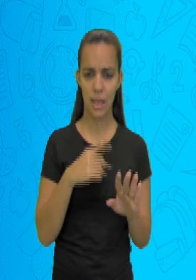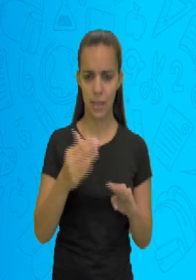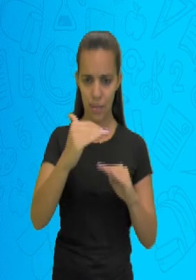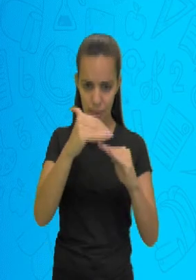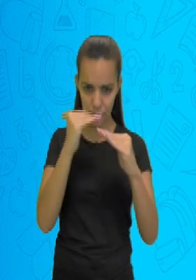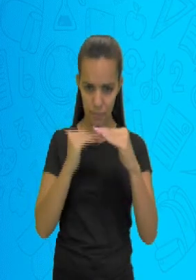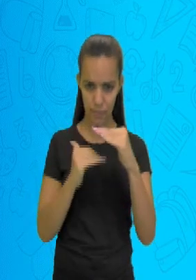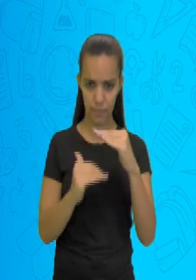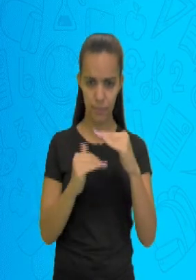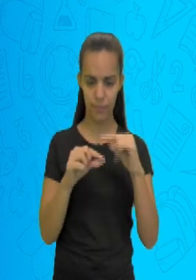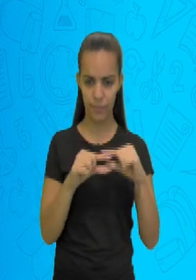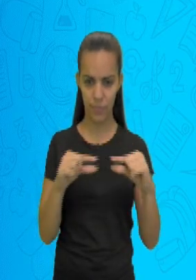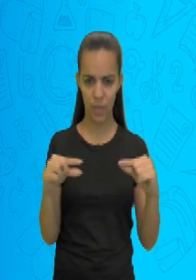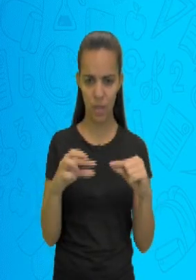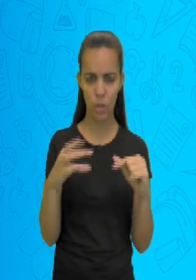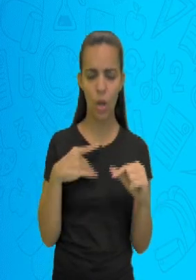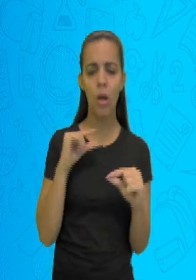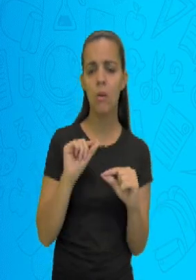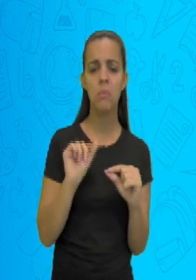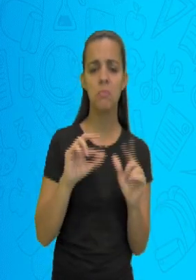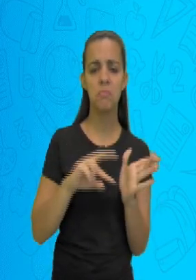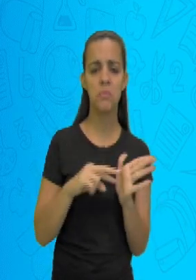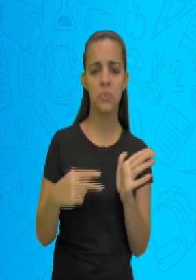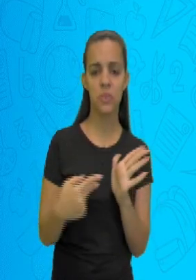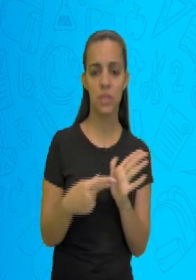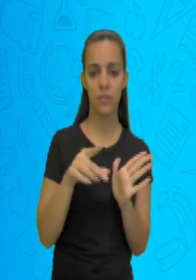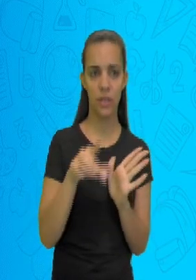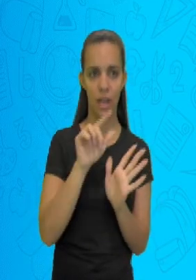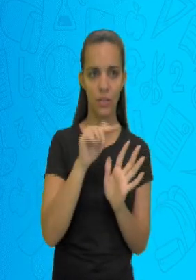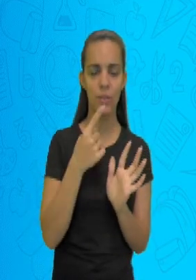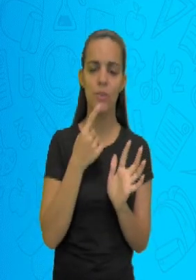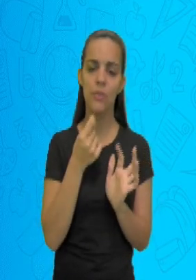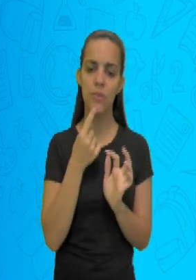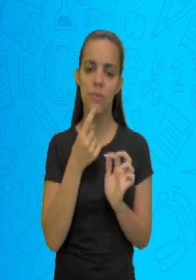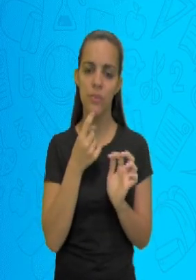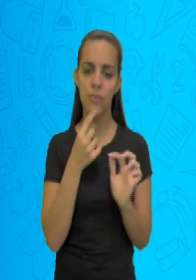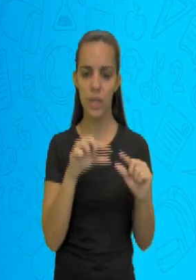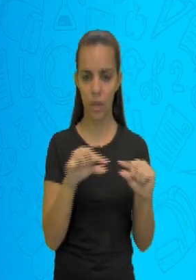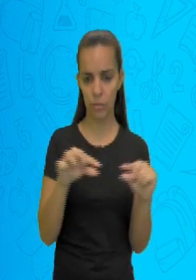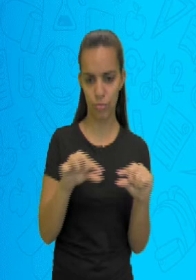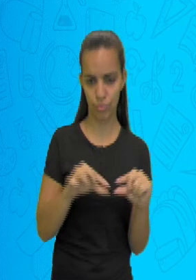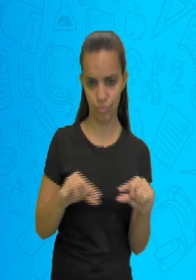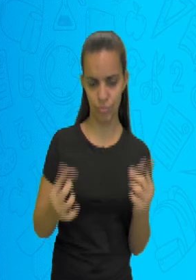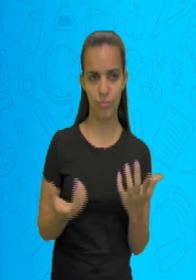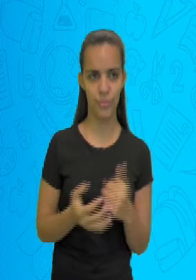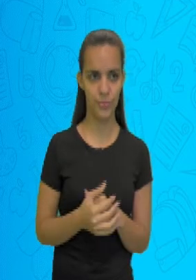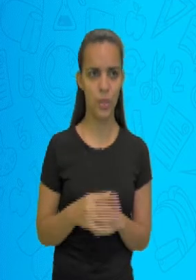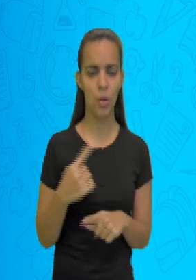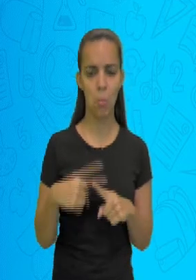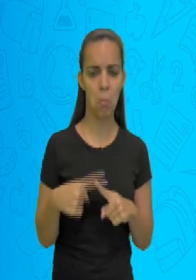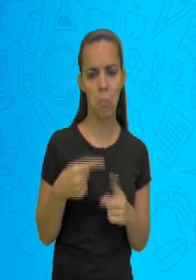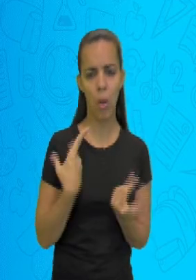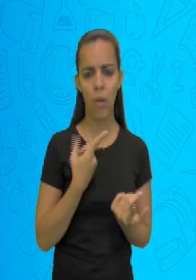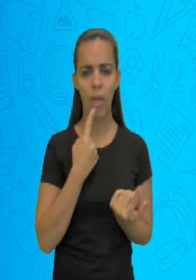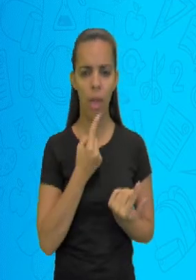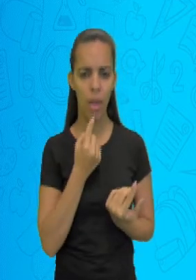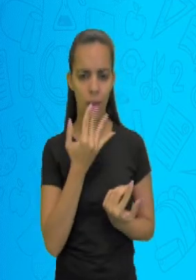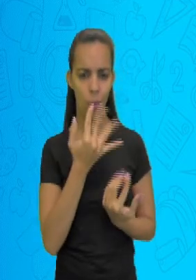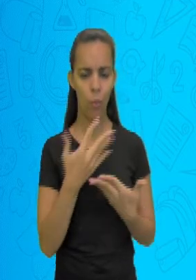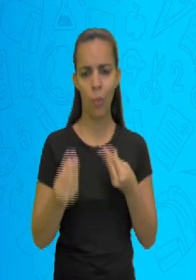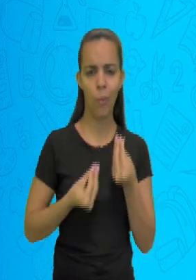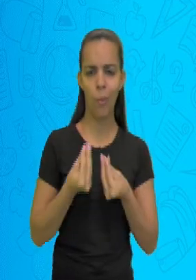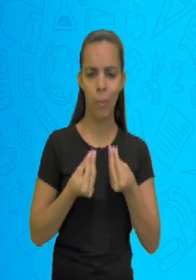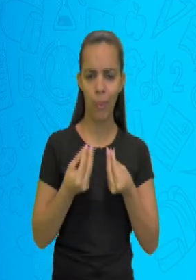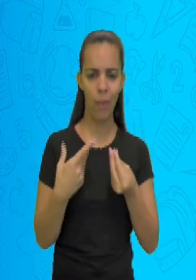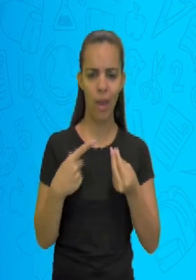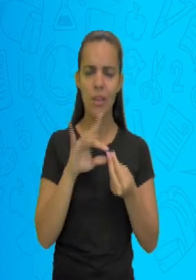embaixo, explicando quais são esses feriados e as datas importantes. Então, aqui está falando, dia